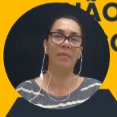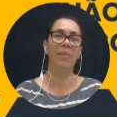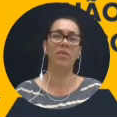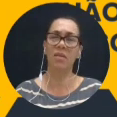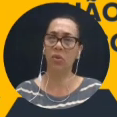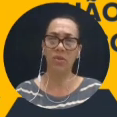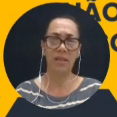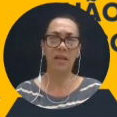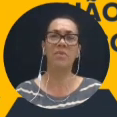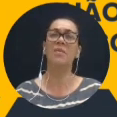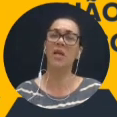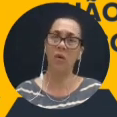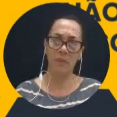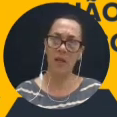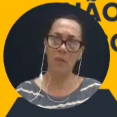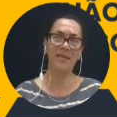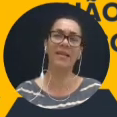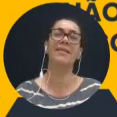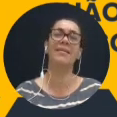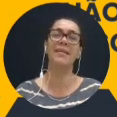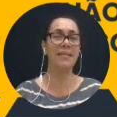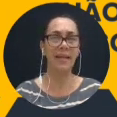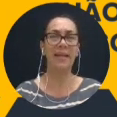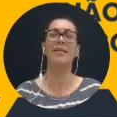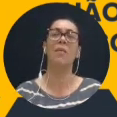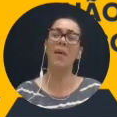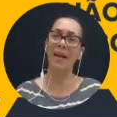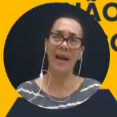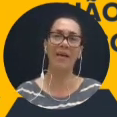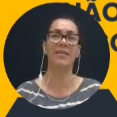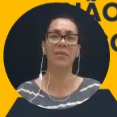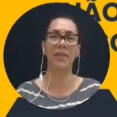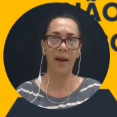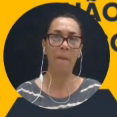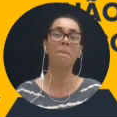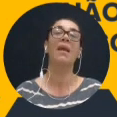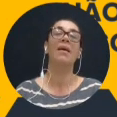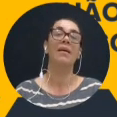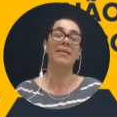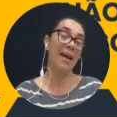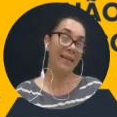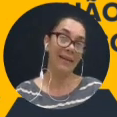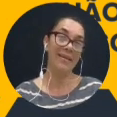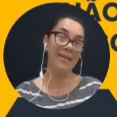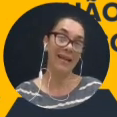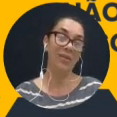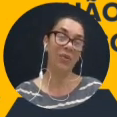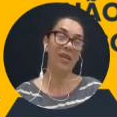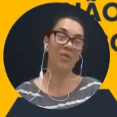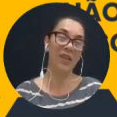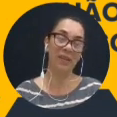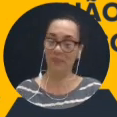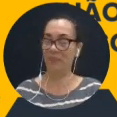foi lá, trabalhou esses monossílabos, explicou para as crianças que sim, que são palavras, tal e tal. Será que